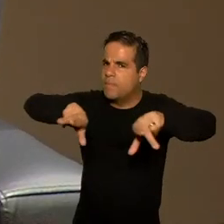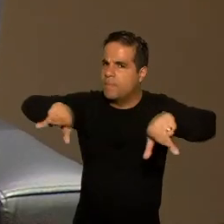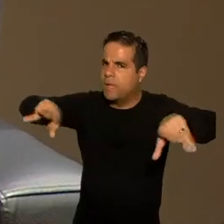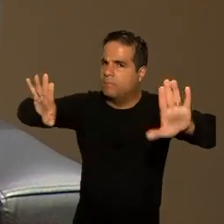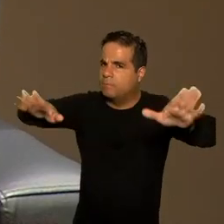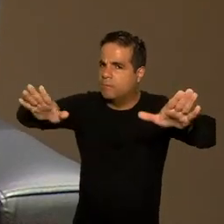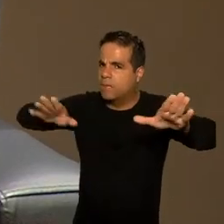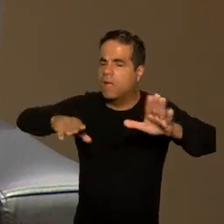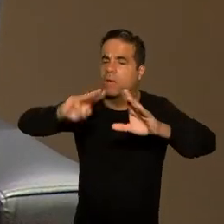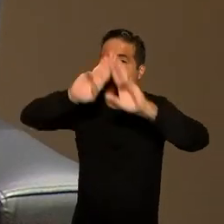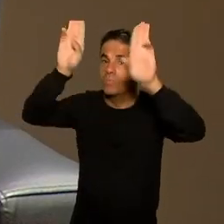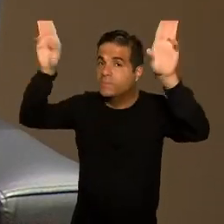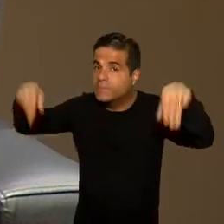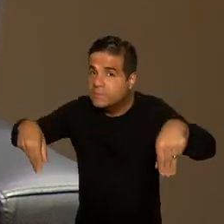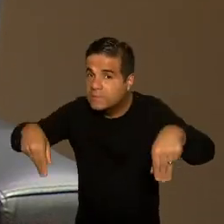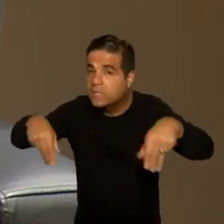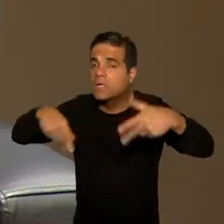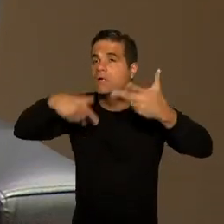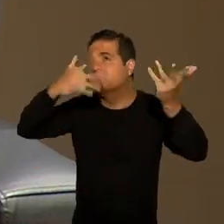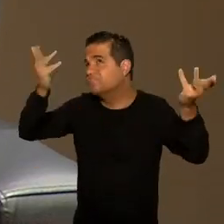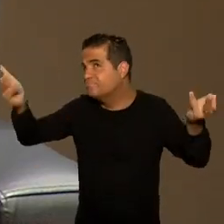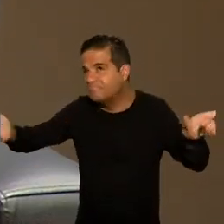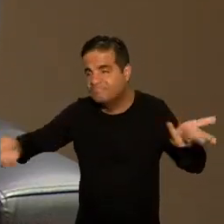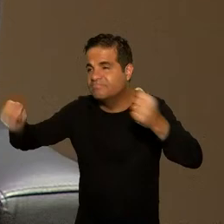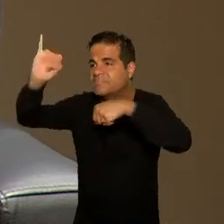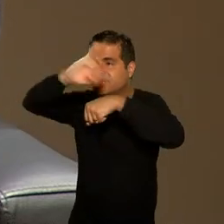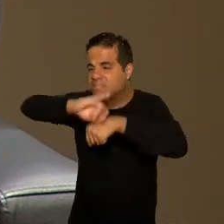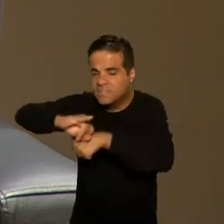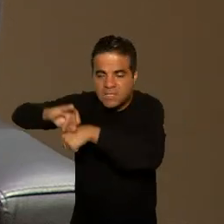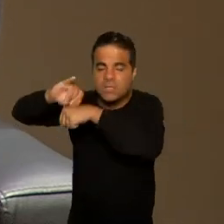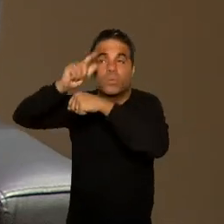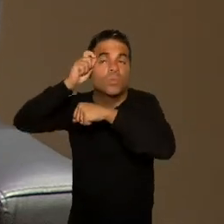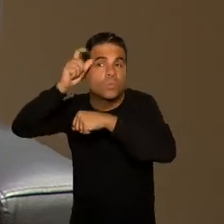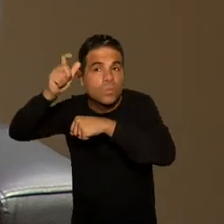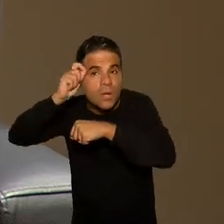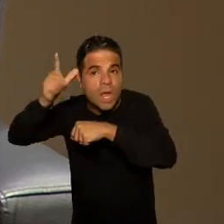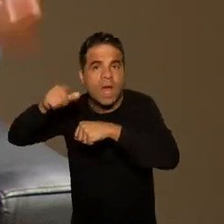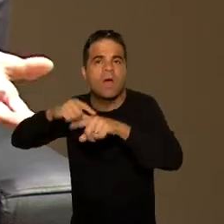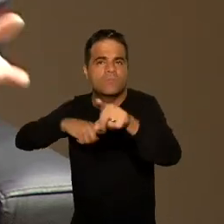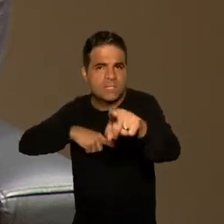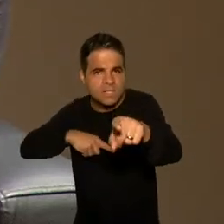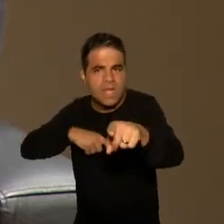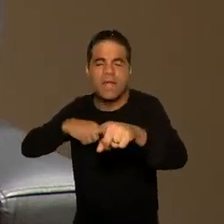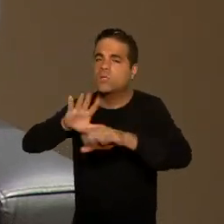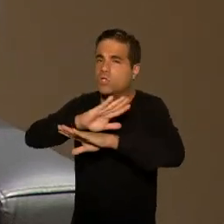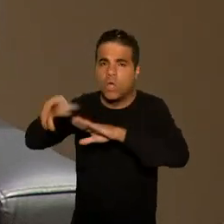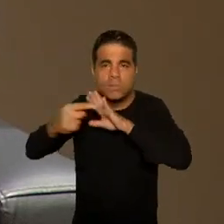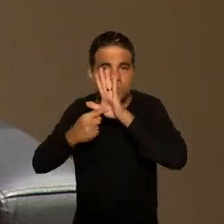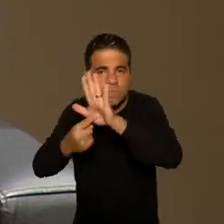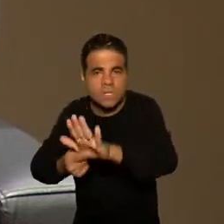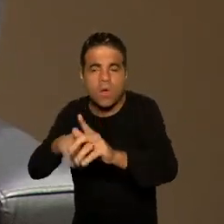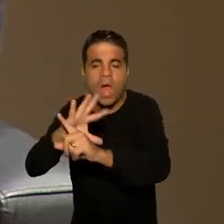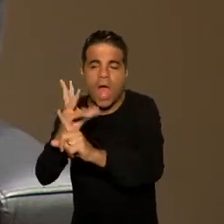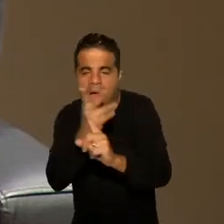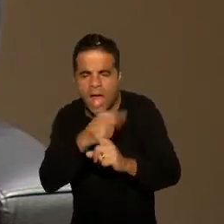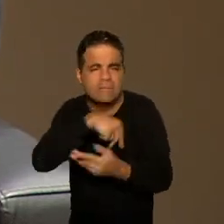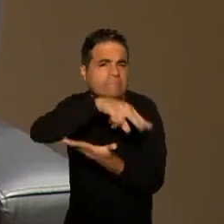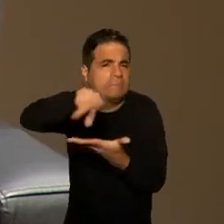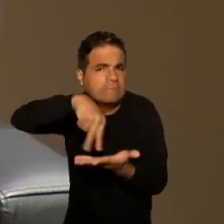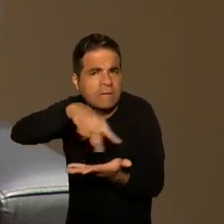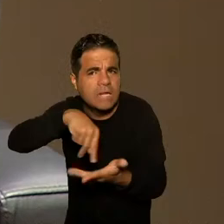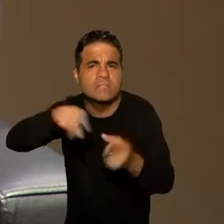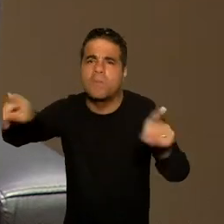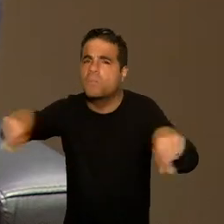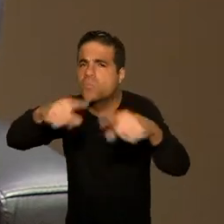a gente pode falar de museus a gente pode falar de centros culturais que você tem não só exposições de artes mas dança